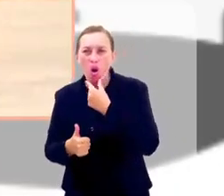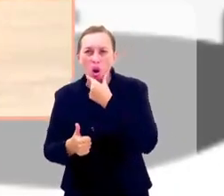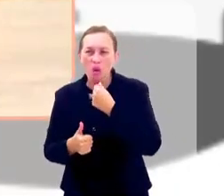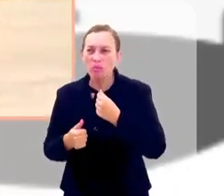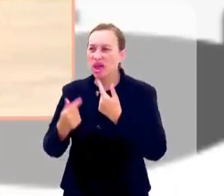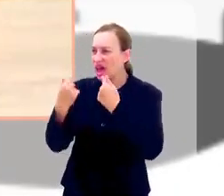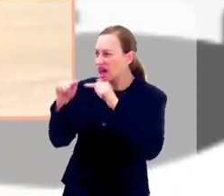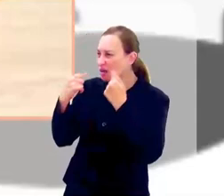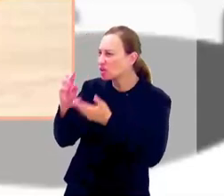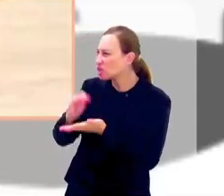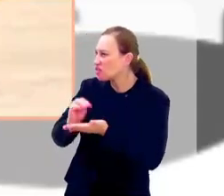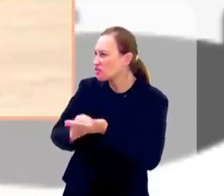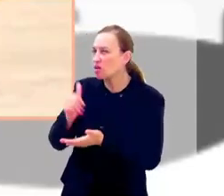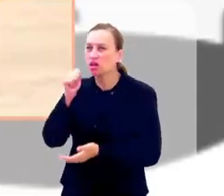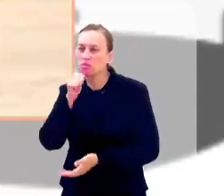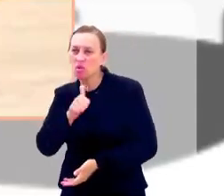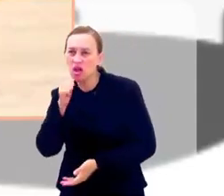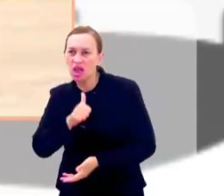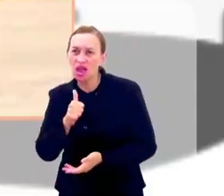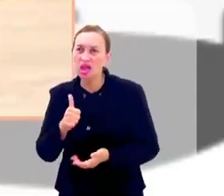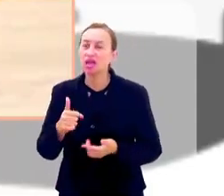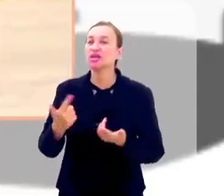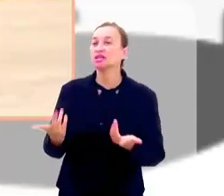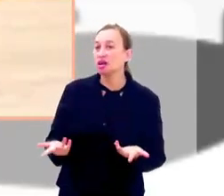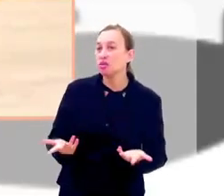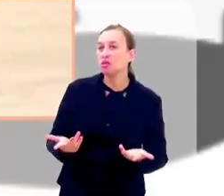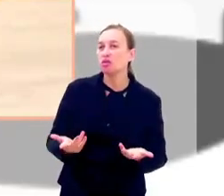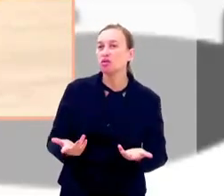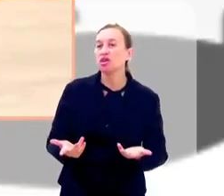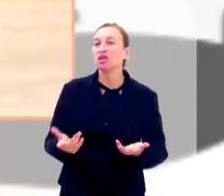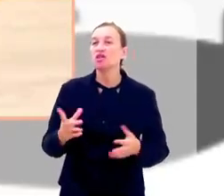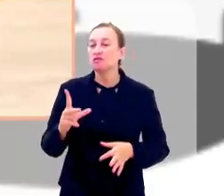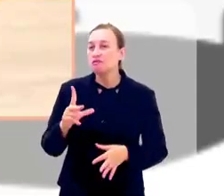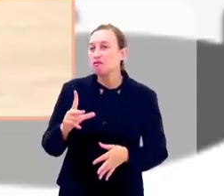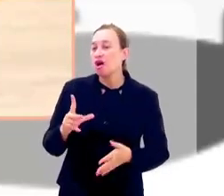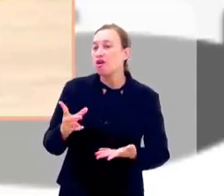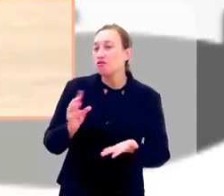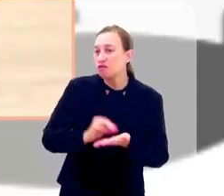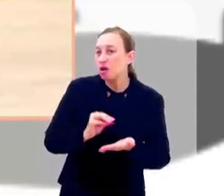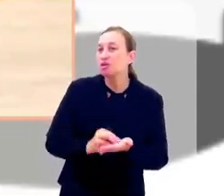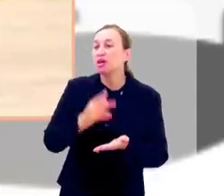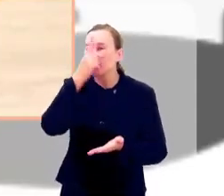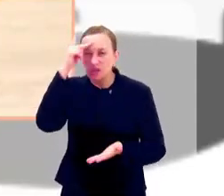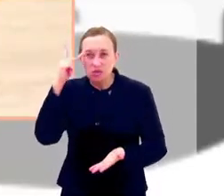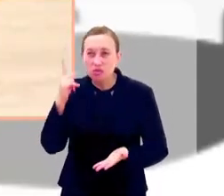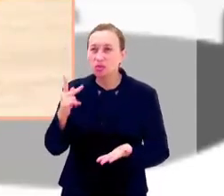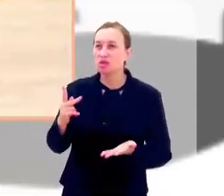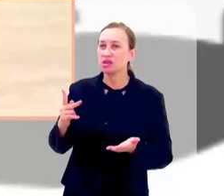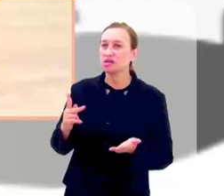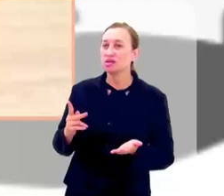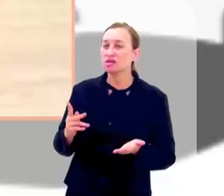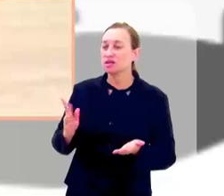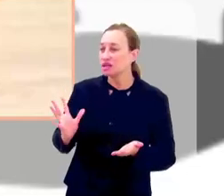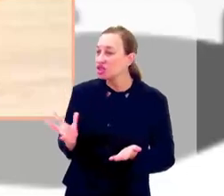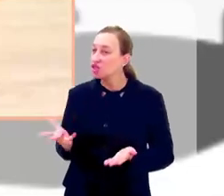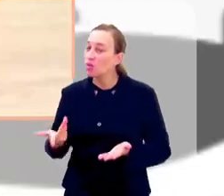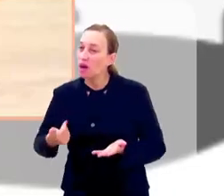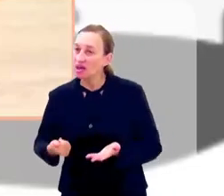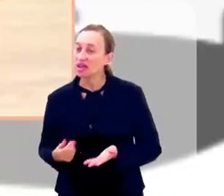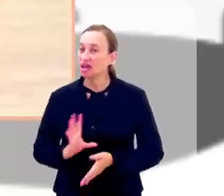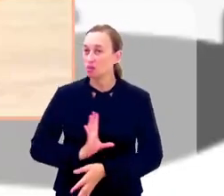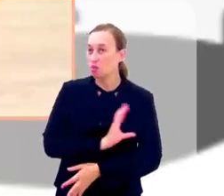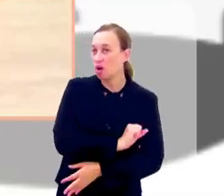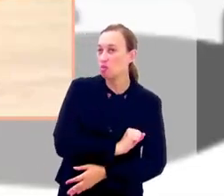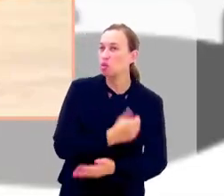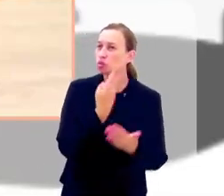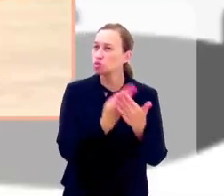as pessoas que se relacionam com os próprios gêneros reclamando que faltam parceiros de qualidade. Então, no